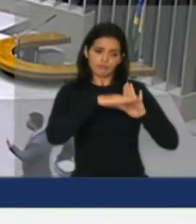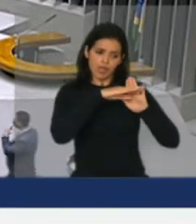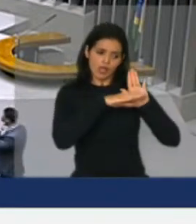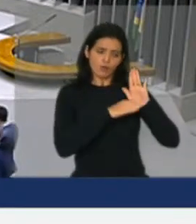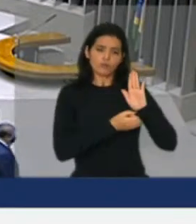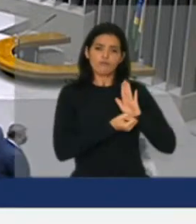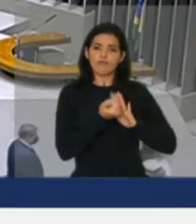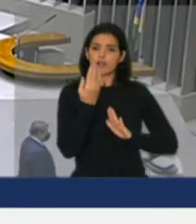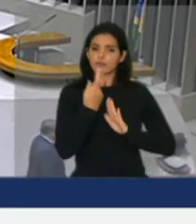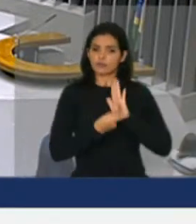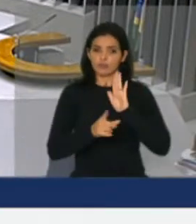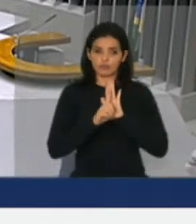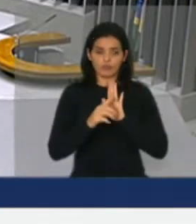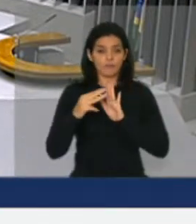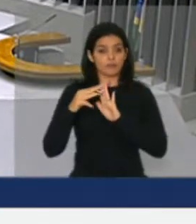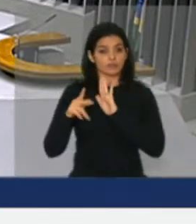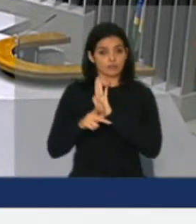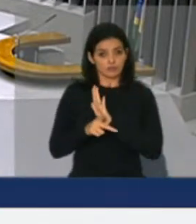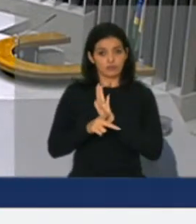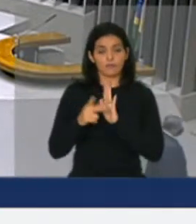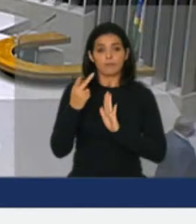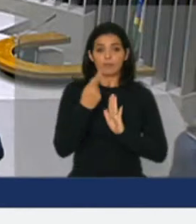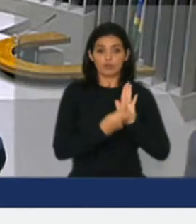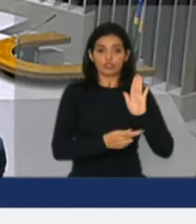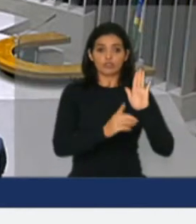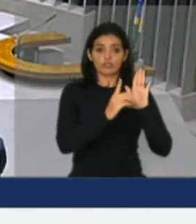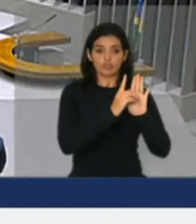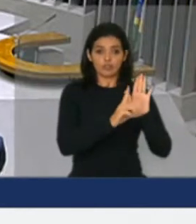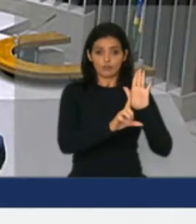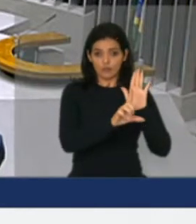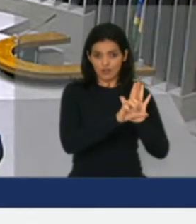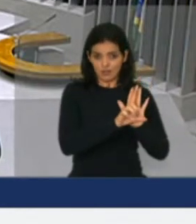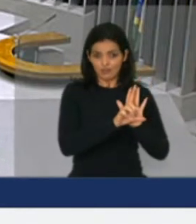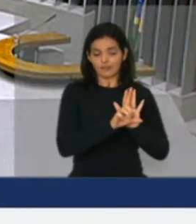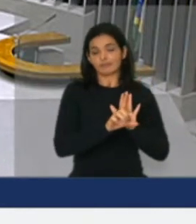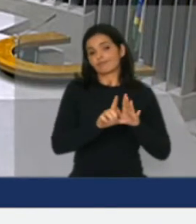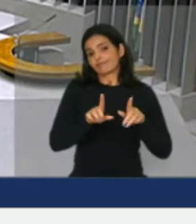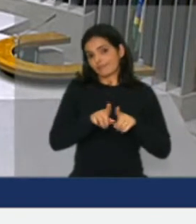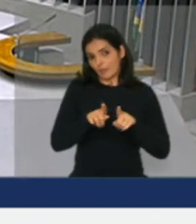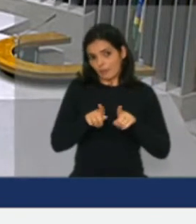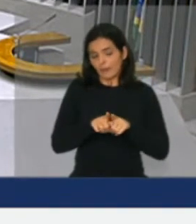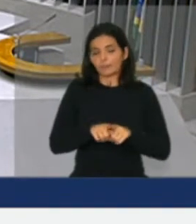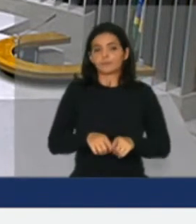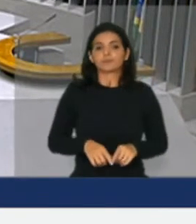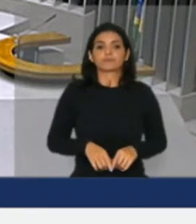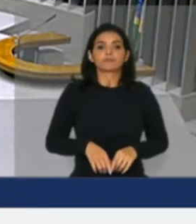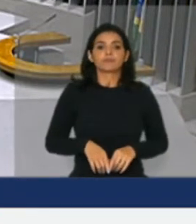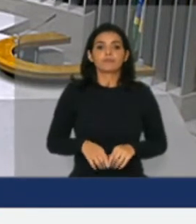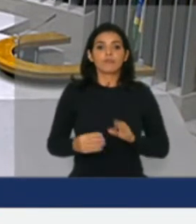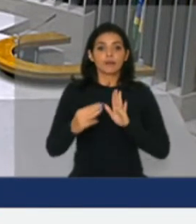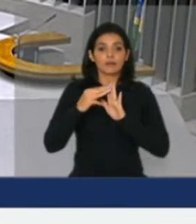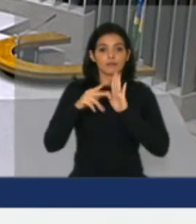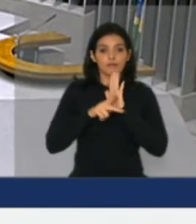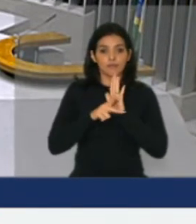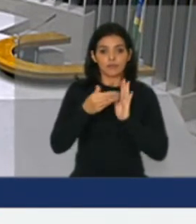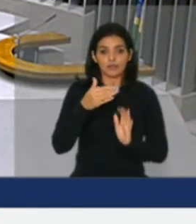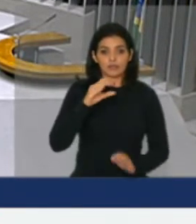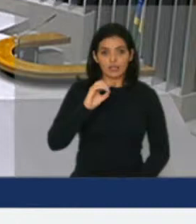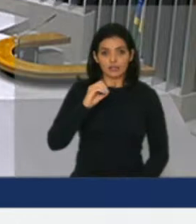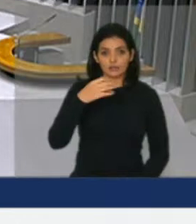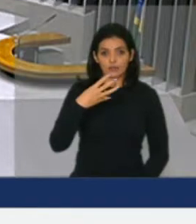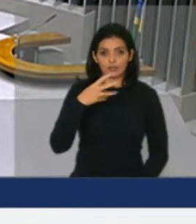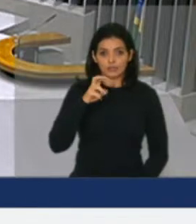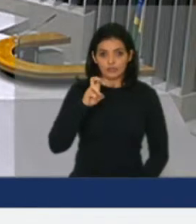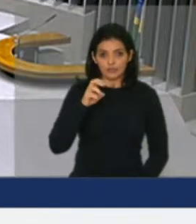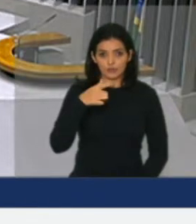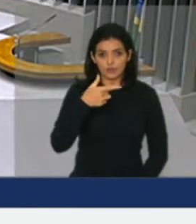de lei, medidas provisórias, projetos de decreto legislativo. Destaque para a medida provisória 1045 de